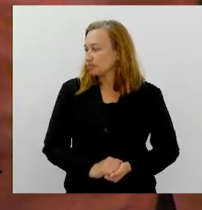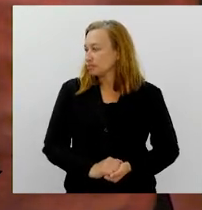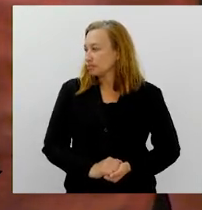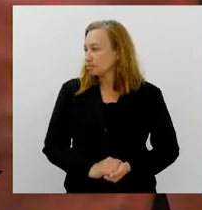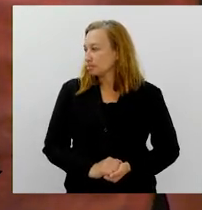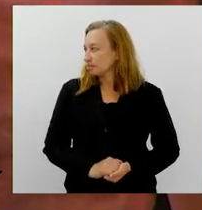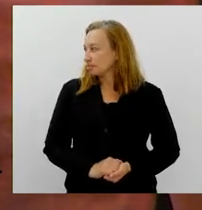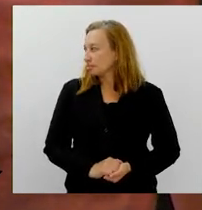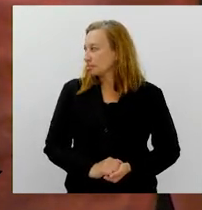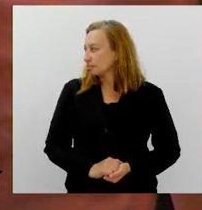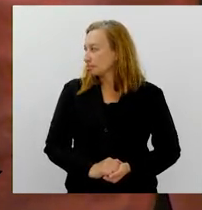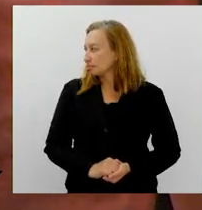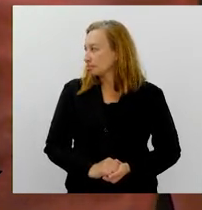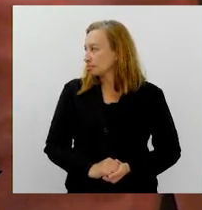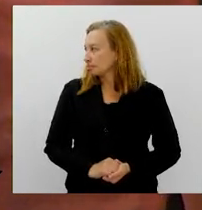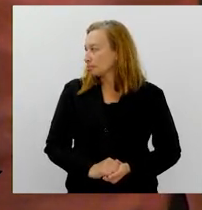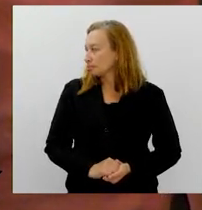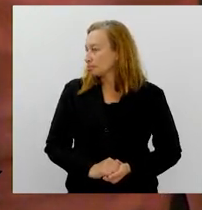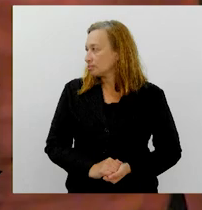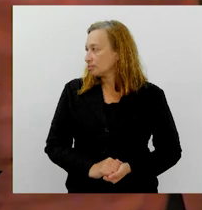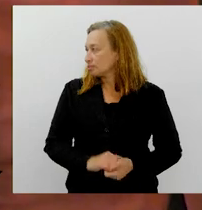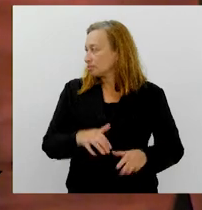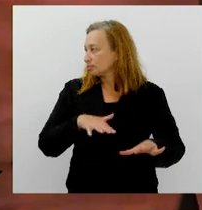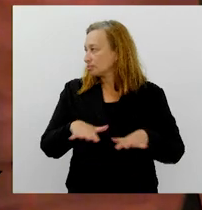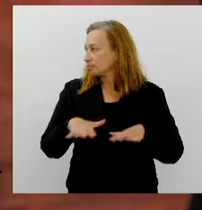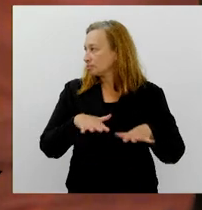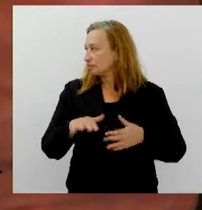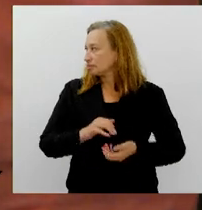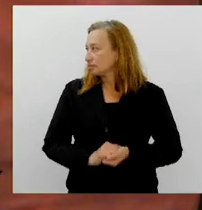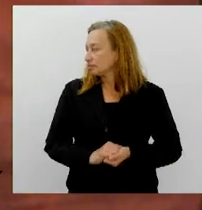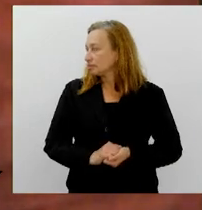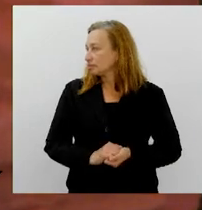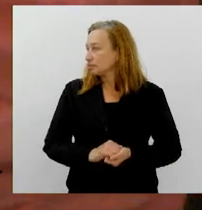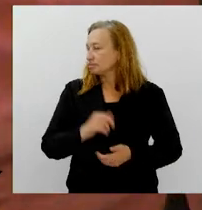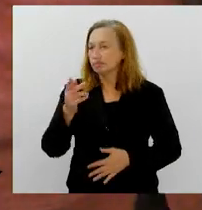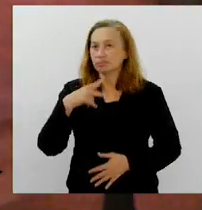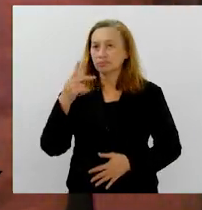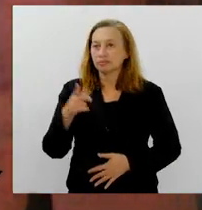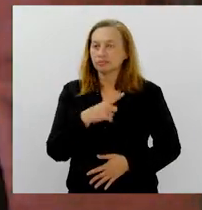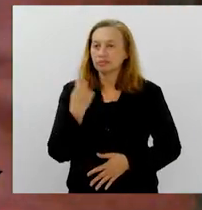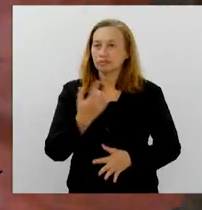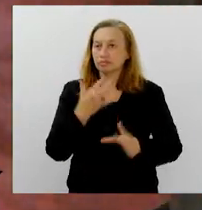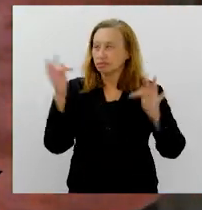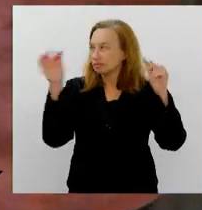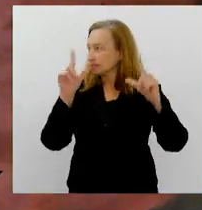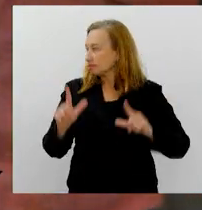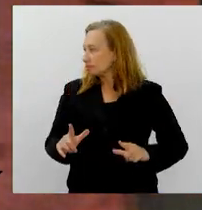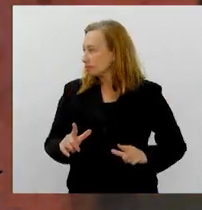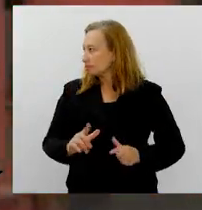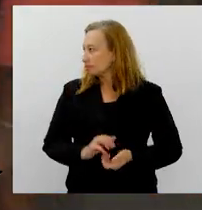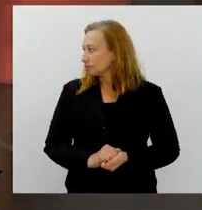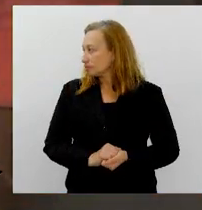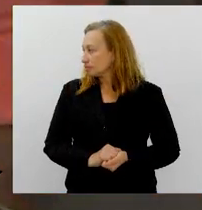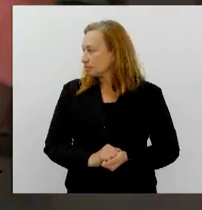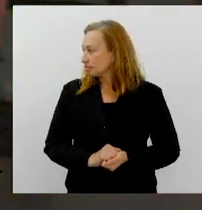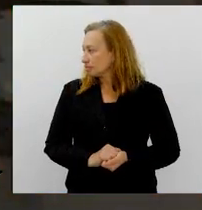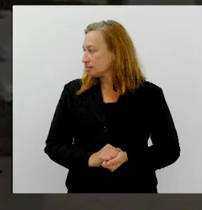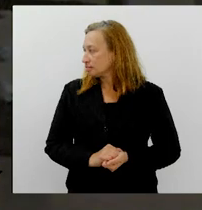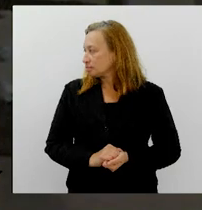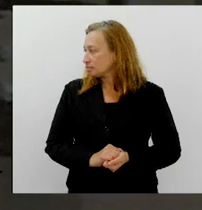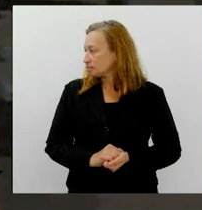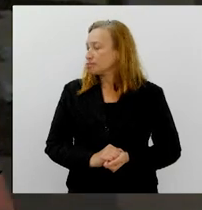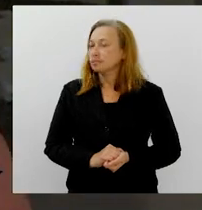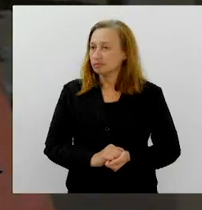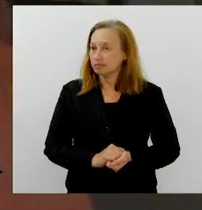prestigiando esse movimento. Dizer que a gente está feliz porque, de alguma forma, a Secretaria